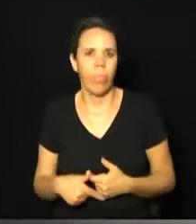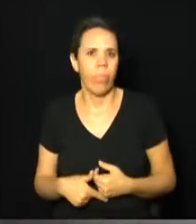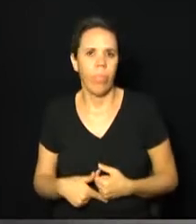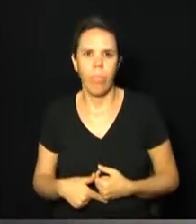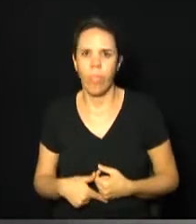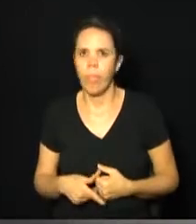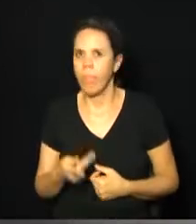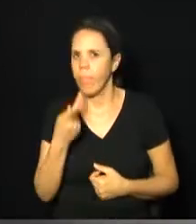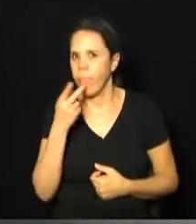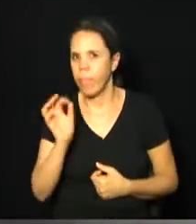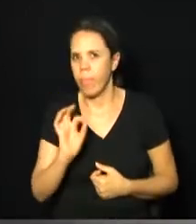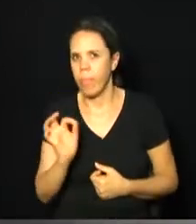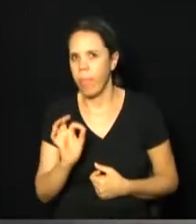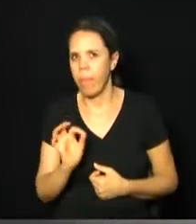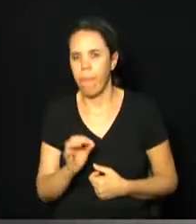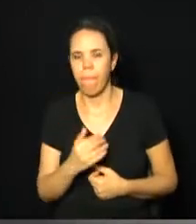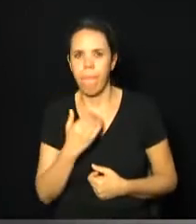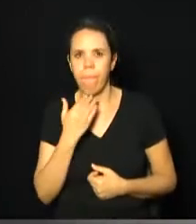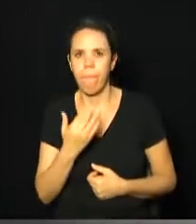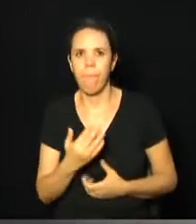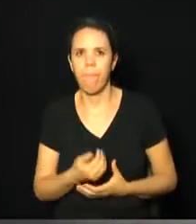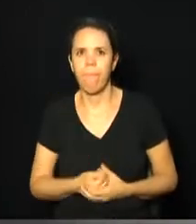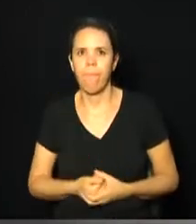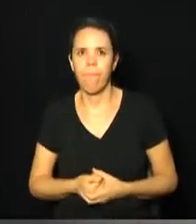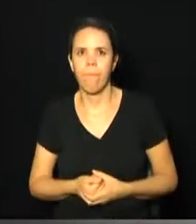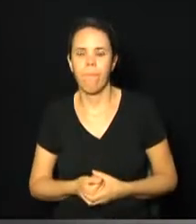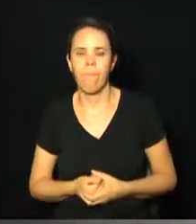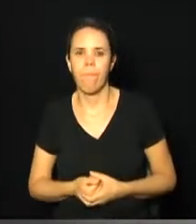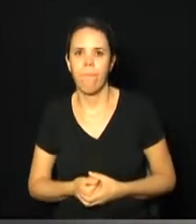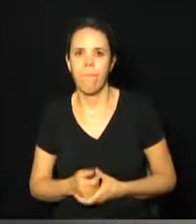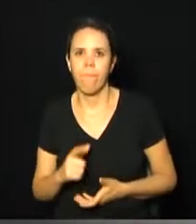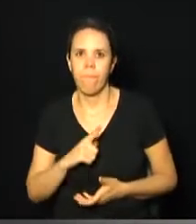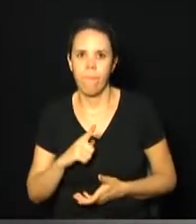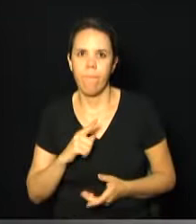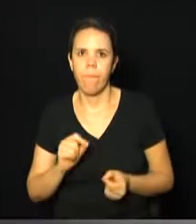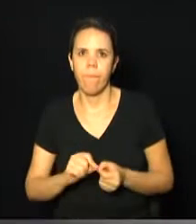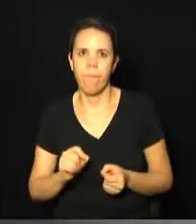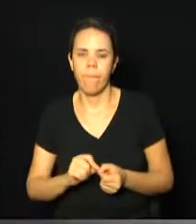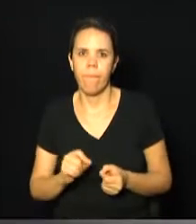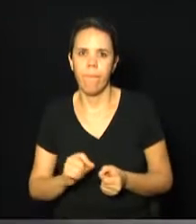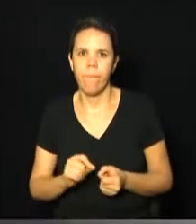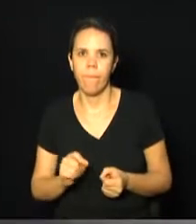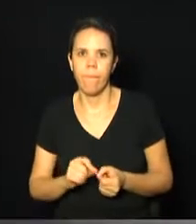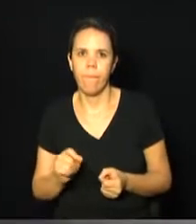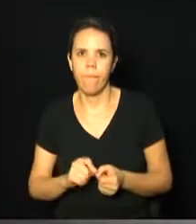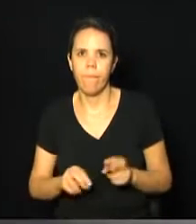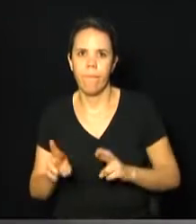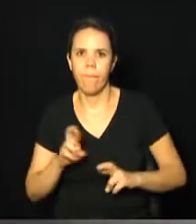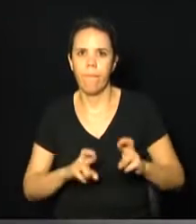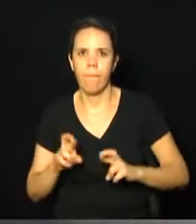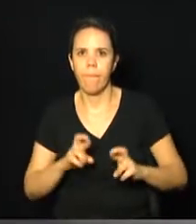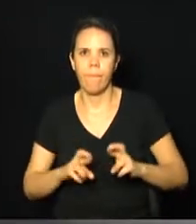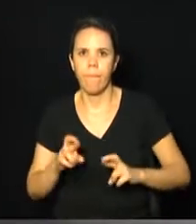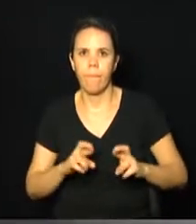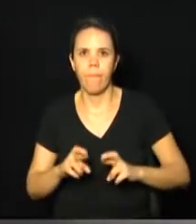não diria muito favorável. Vai ter que fazer uma vistoria